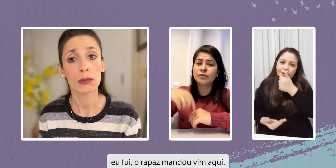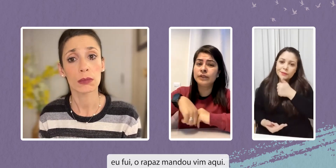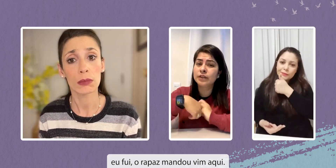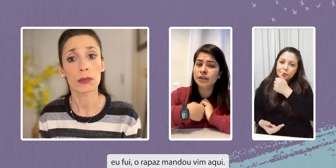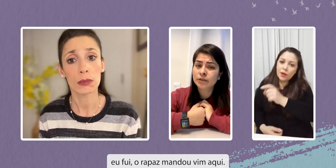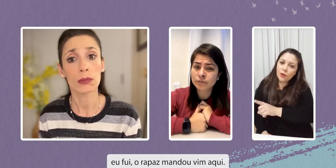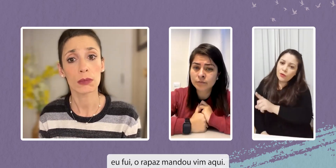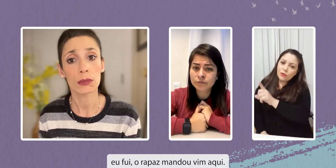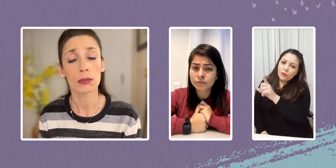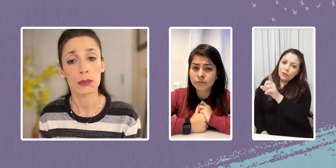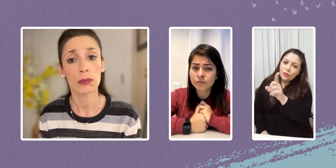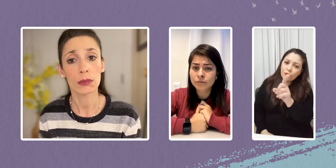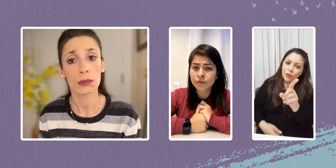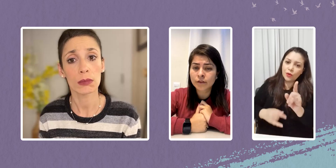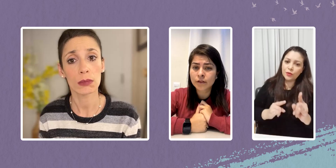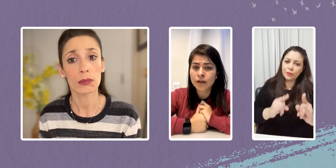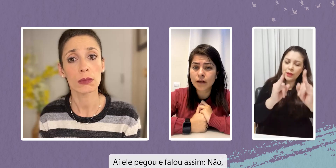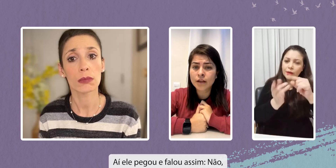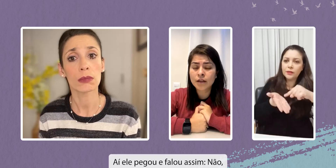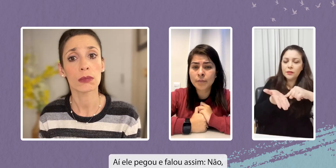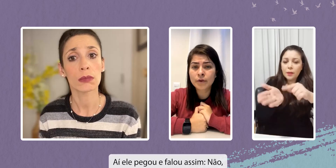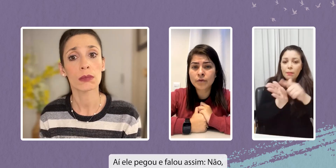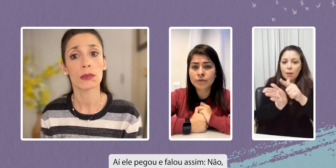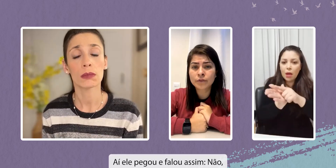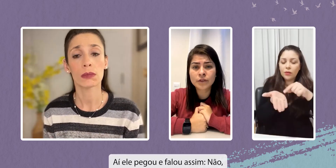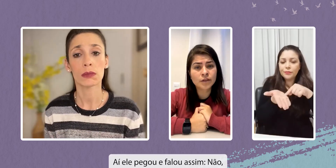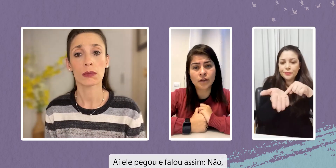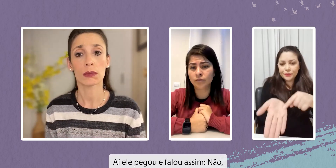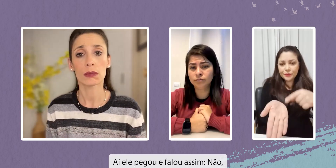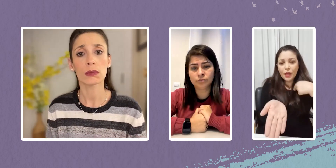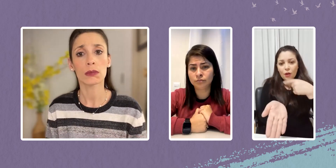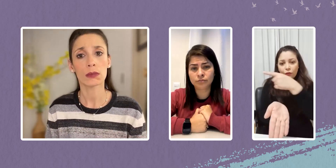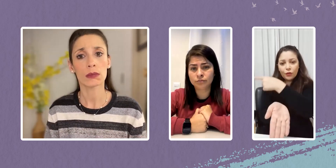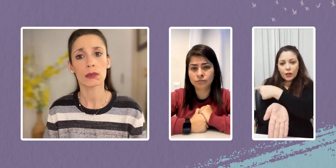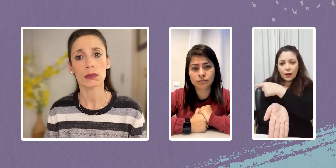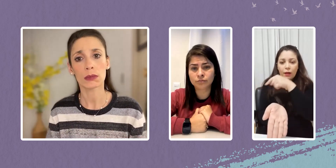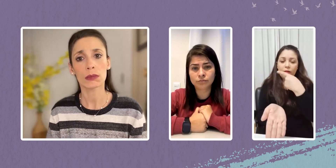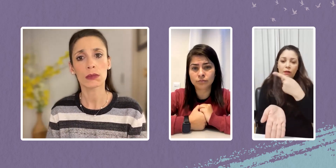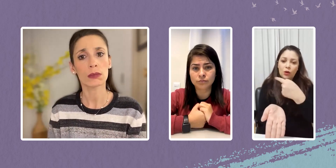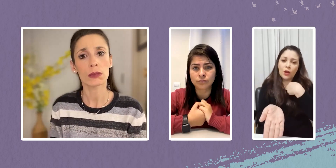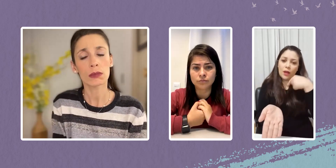rapaz mandou vir aqui. Aí ele pegou e falou assim, não,